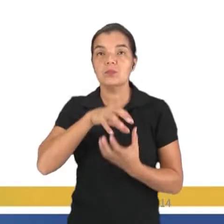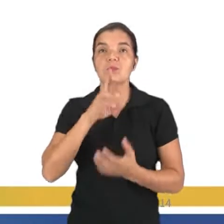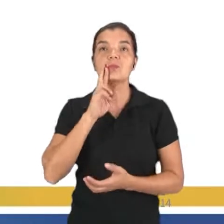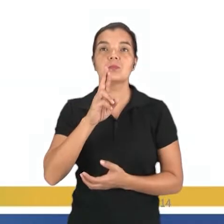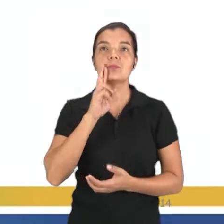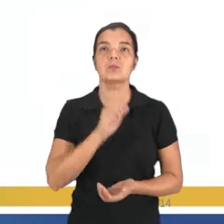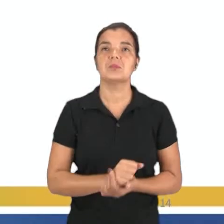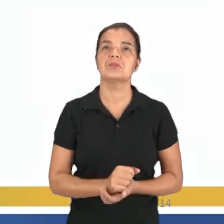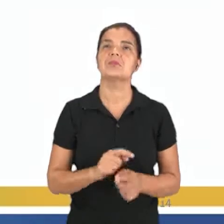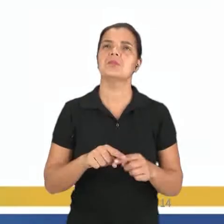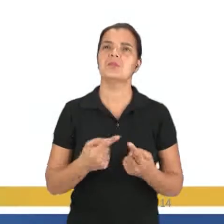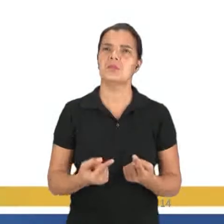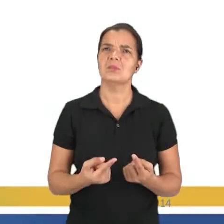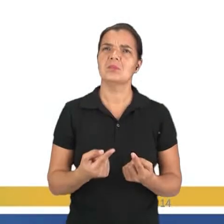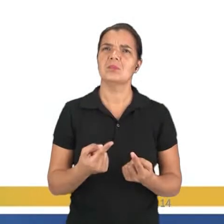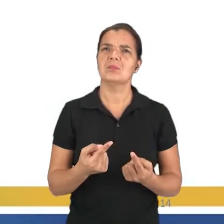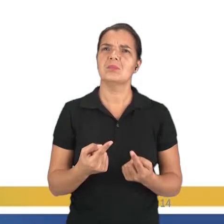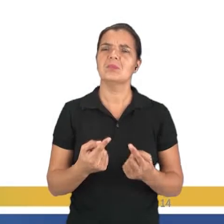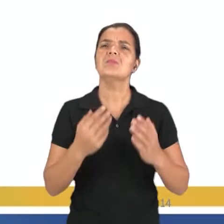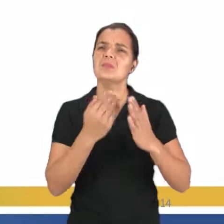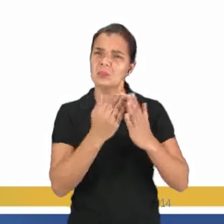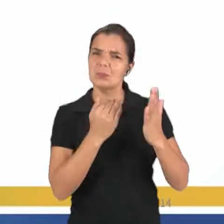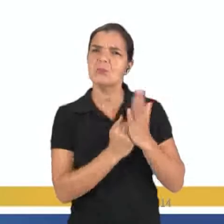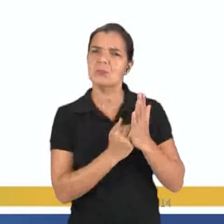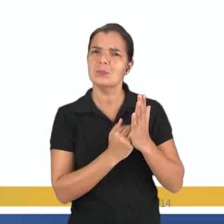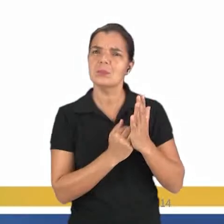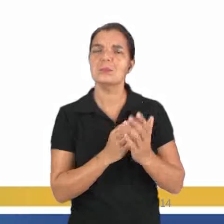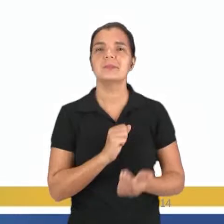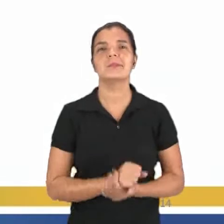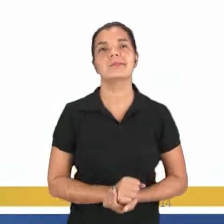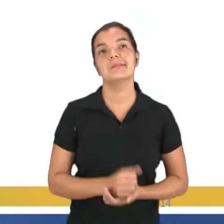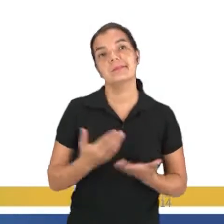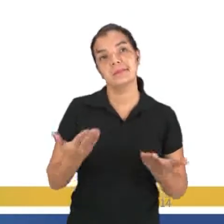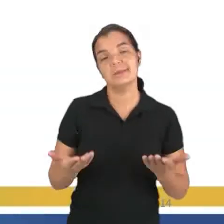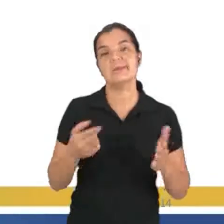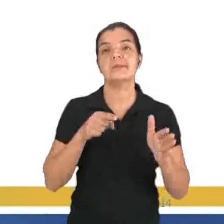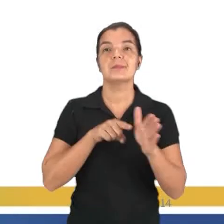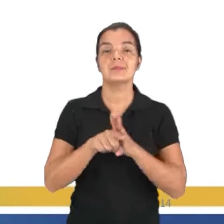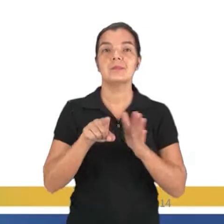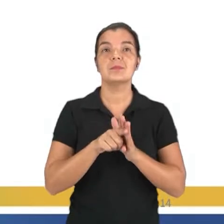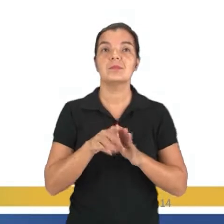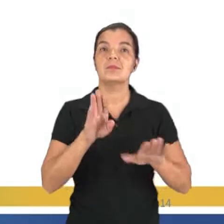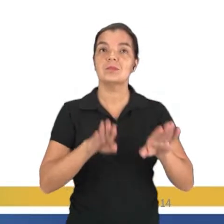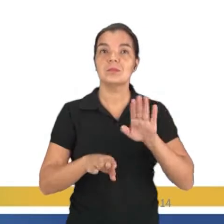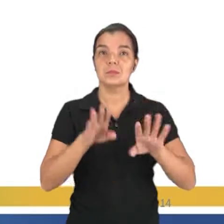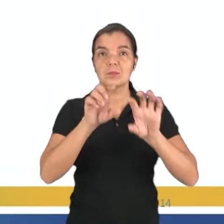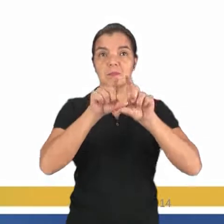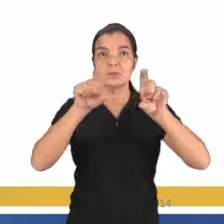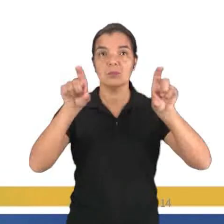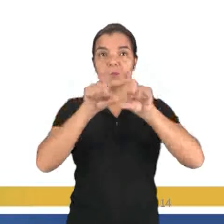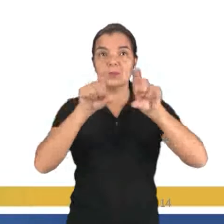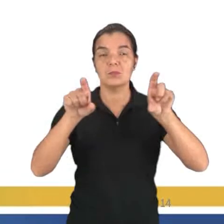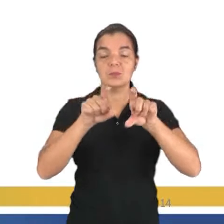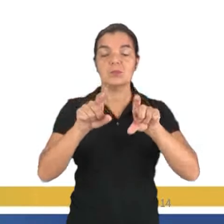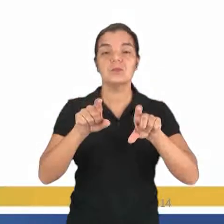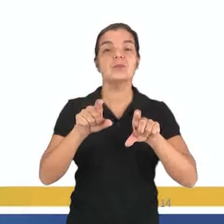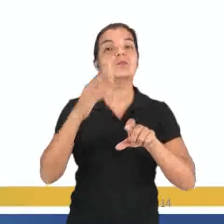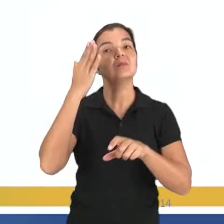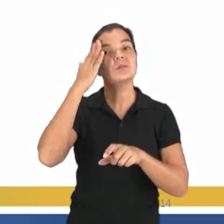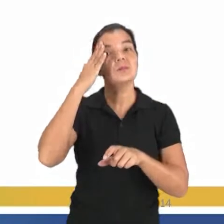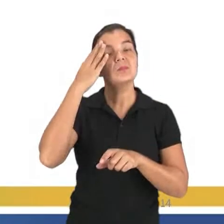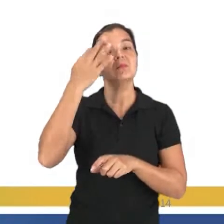né? Mas saiu da zona de rebaixamento? Então, a pergunta é assim, de acordo com a tirinha, pode-se